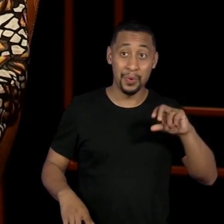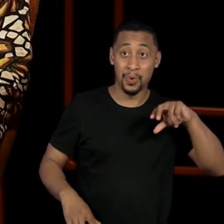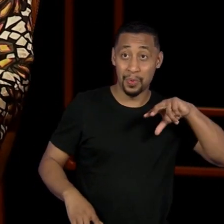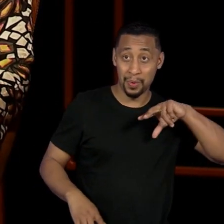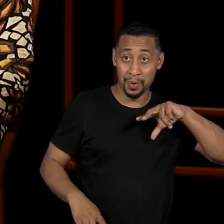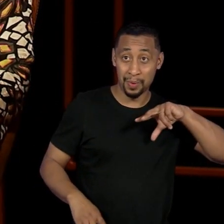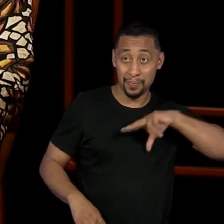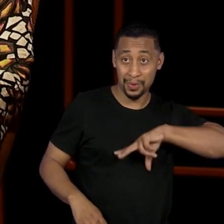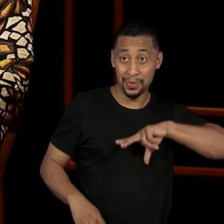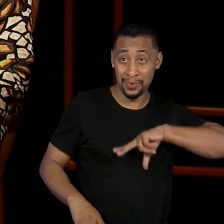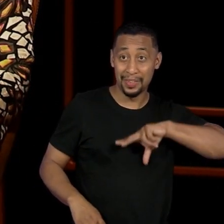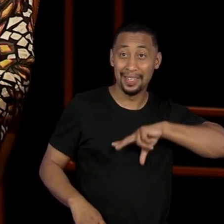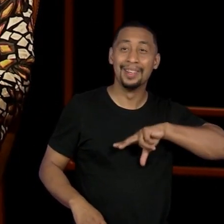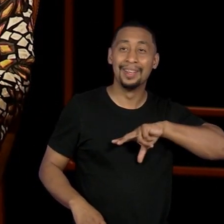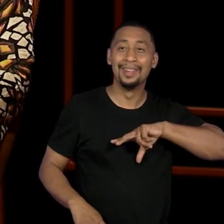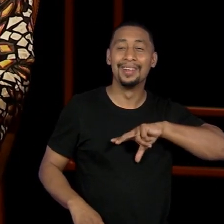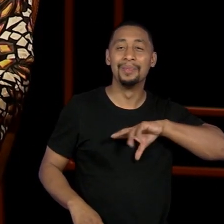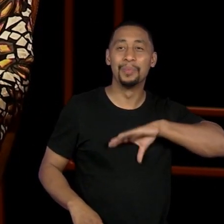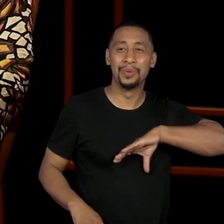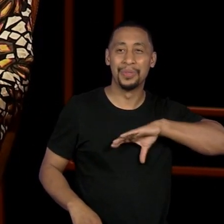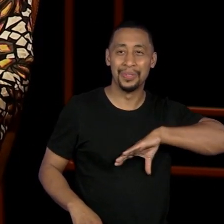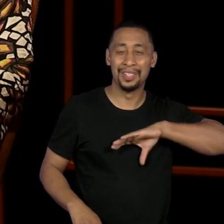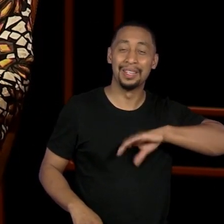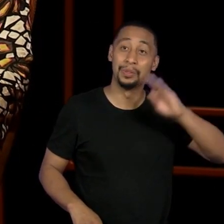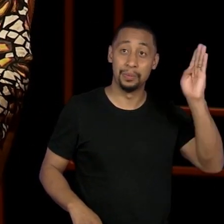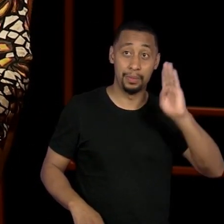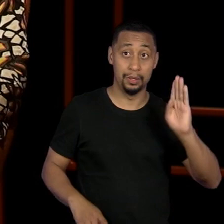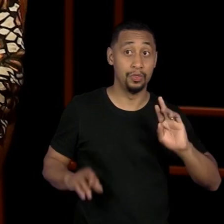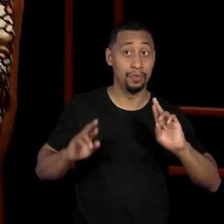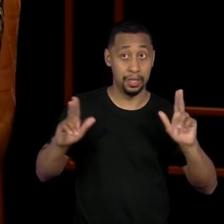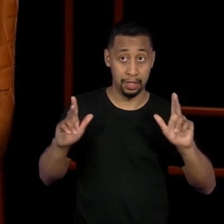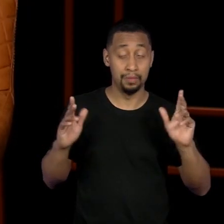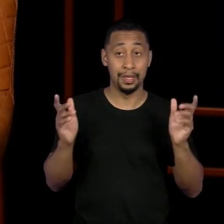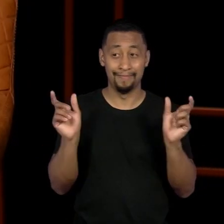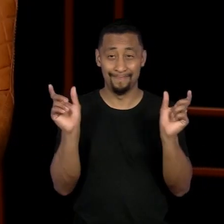o peso das sílabas, a semântica, o som.